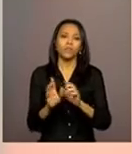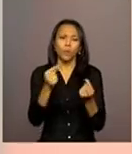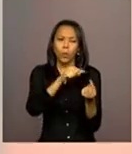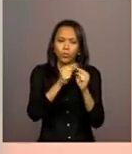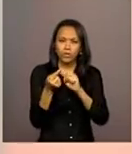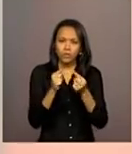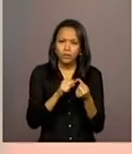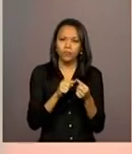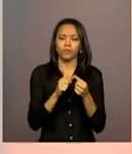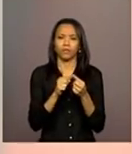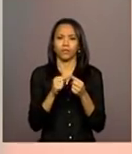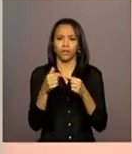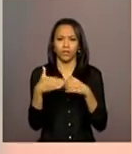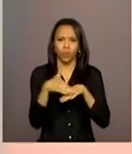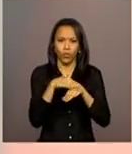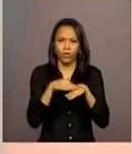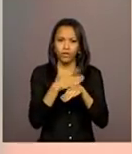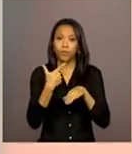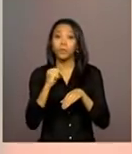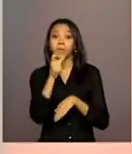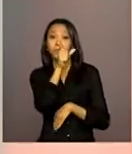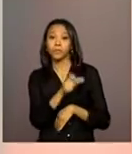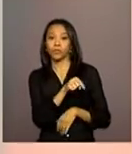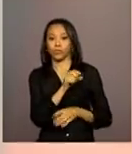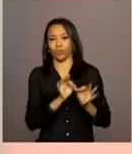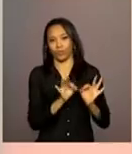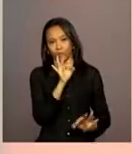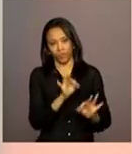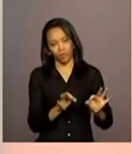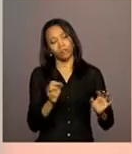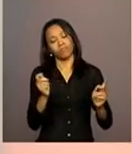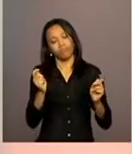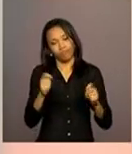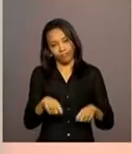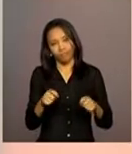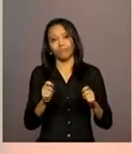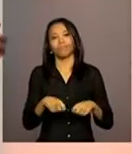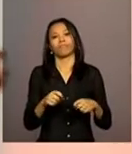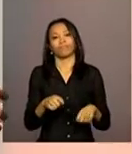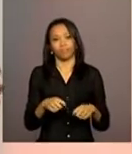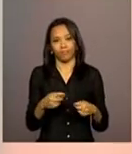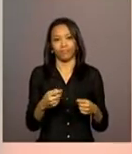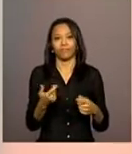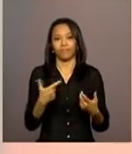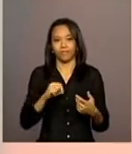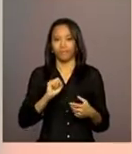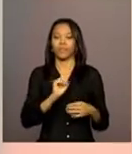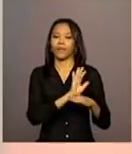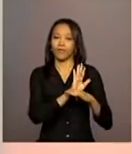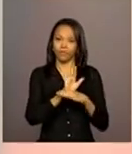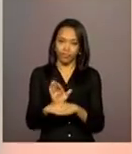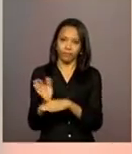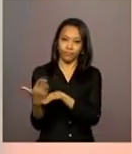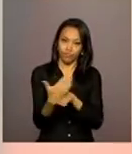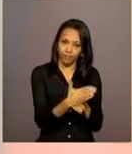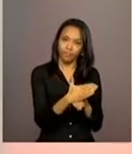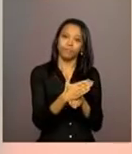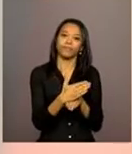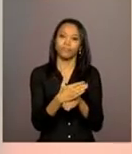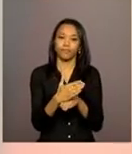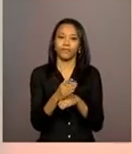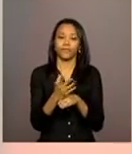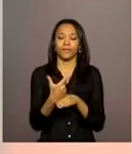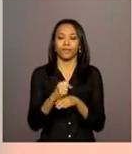de diálogo com o sistema de justiça é imprescindível também para os processos de proteção a nós